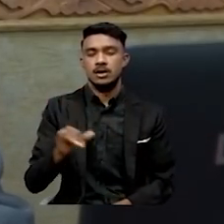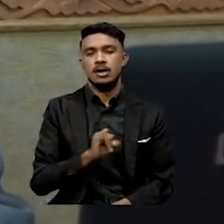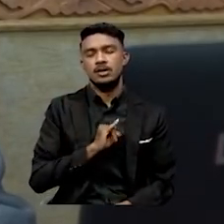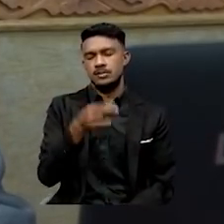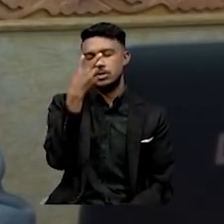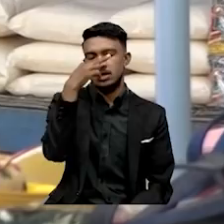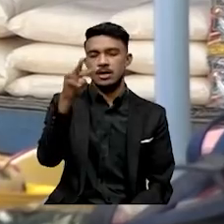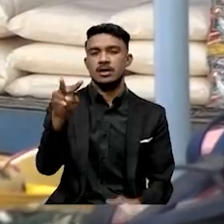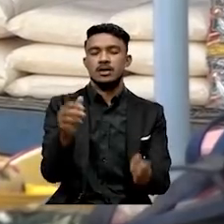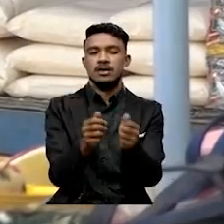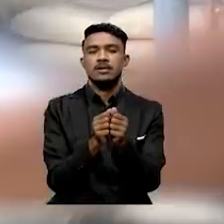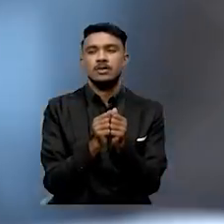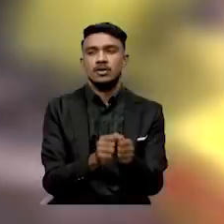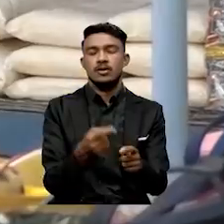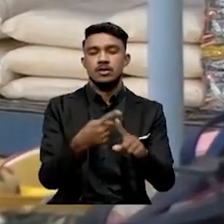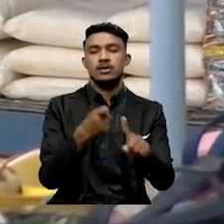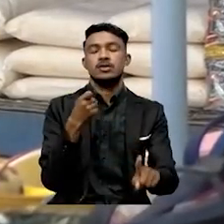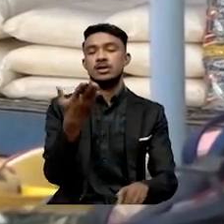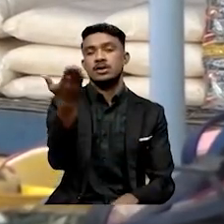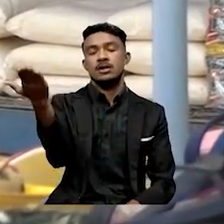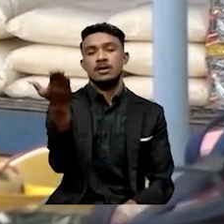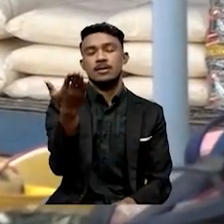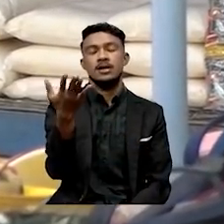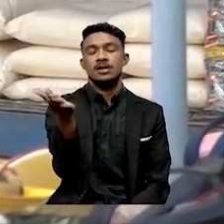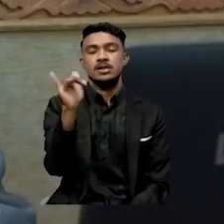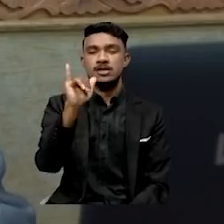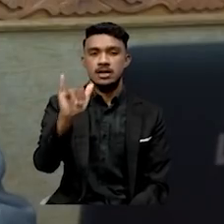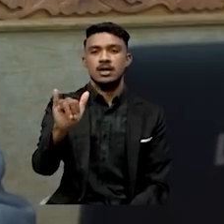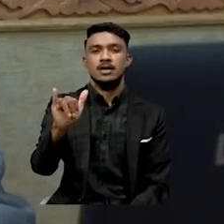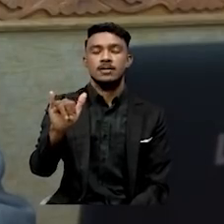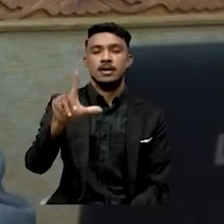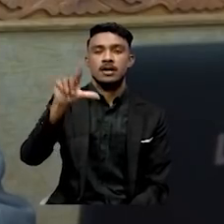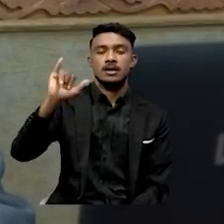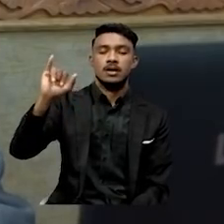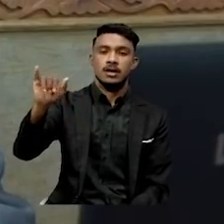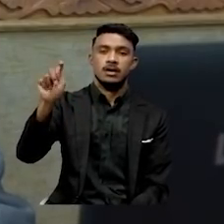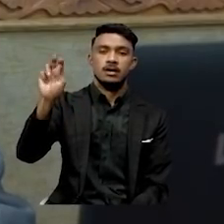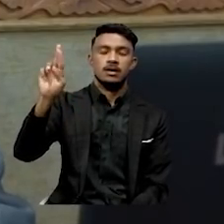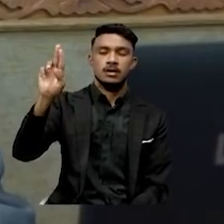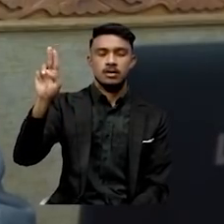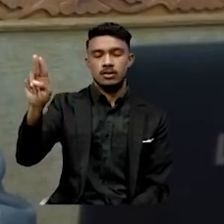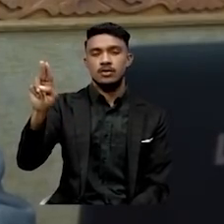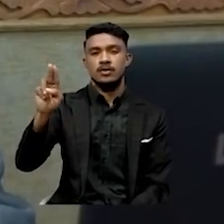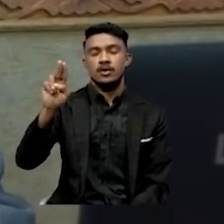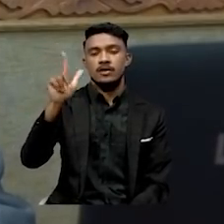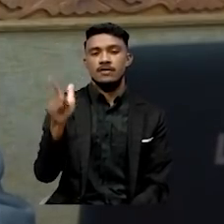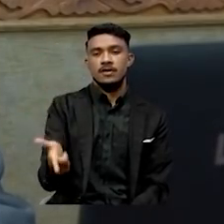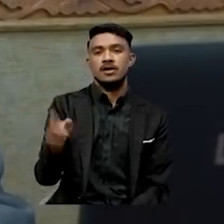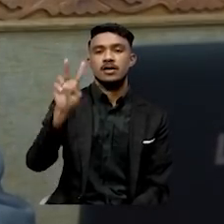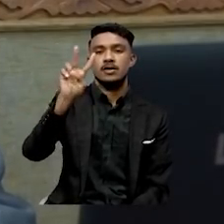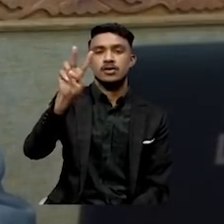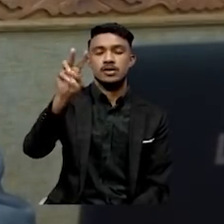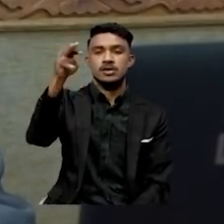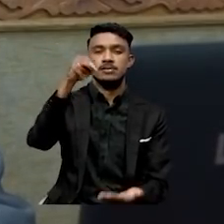ela kata kusine bane sirenia per litro ne hira 22,000 ba ia